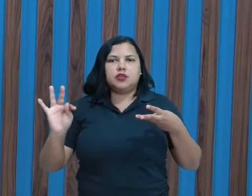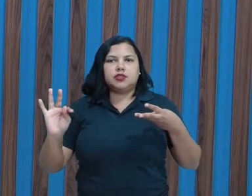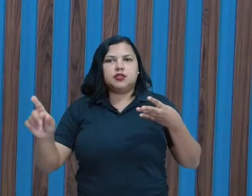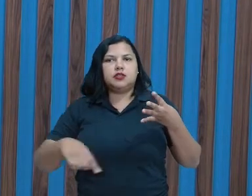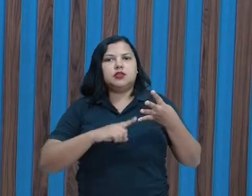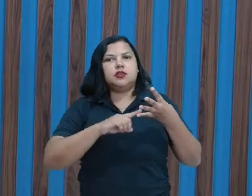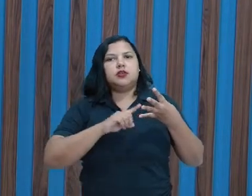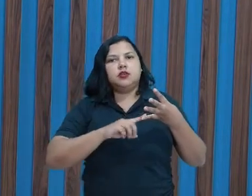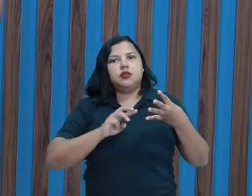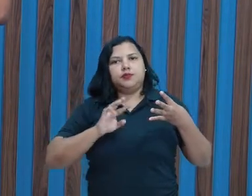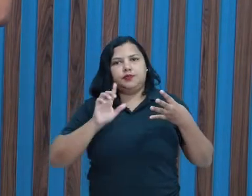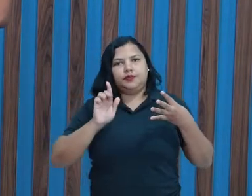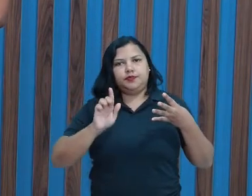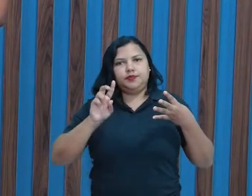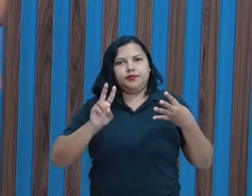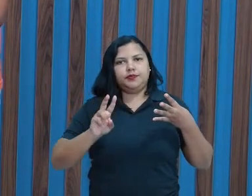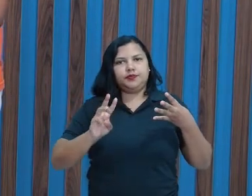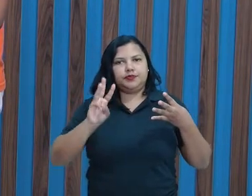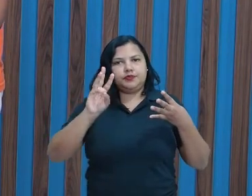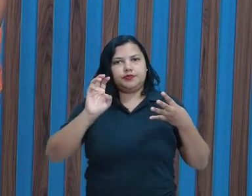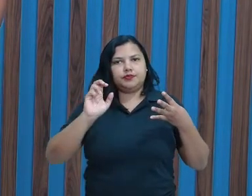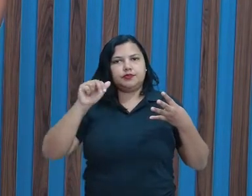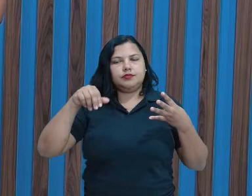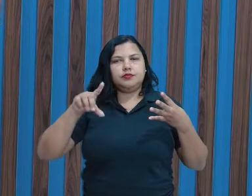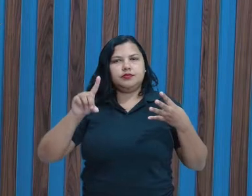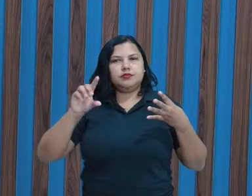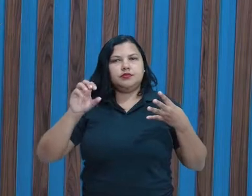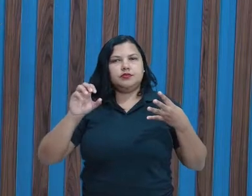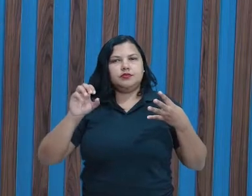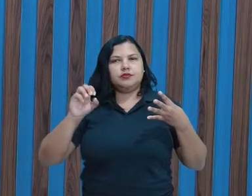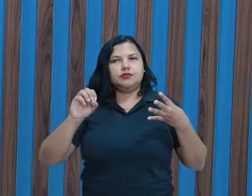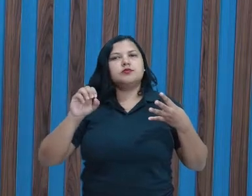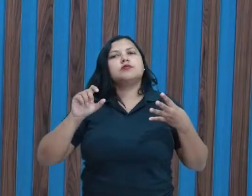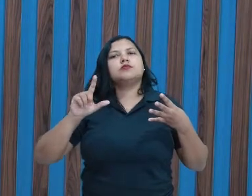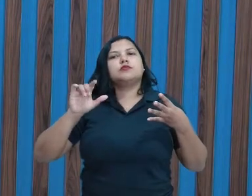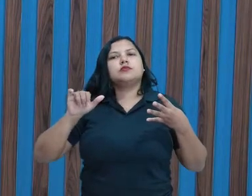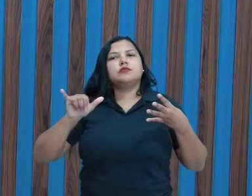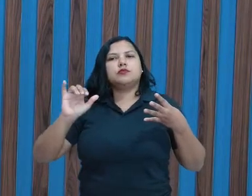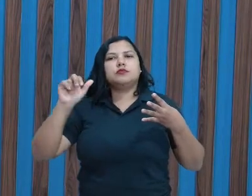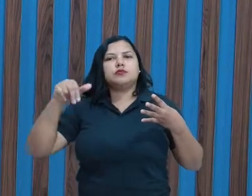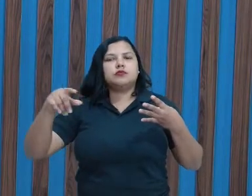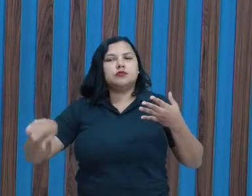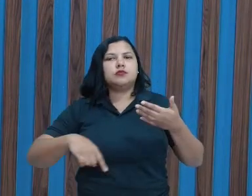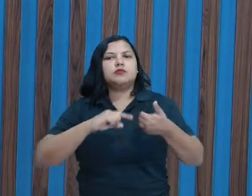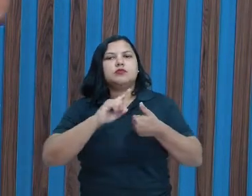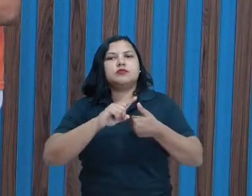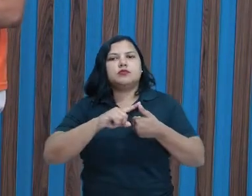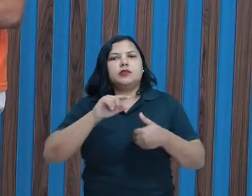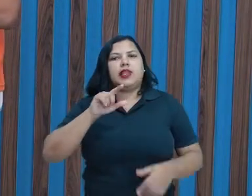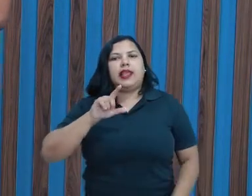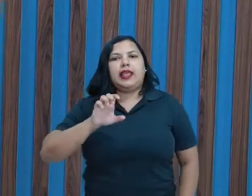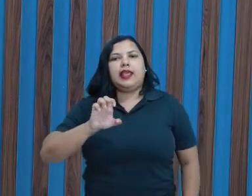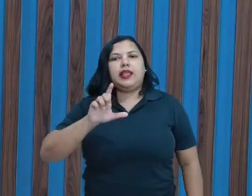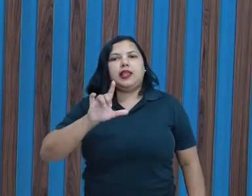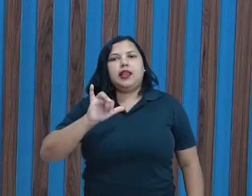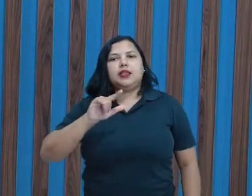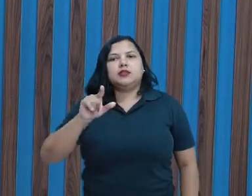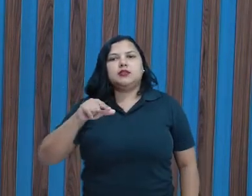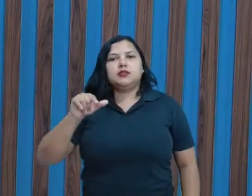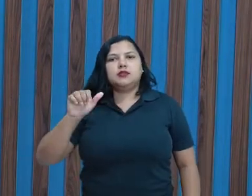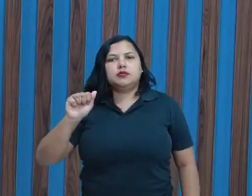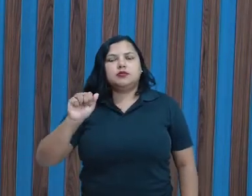lá, Gwendolyn Brooks, We Real Cool, Elizabeth Bishop, conheço essa aí, bem famosa, One